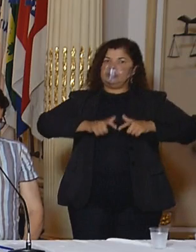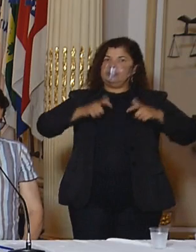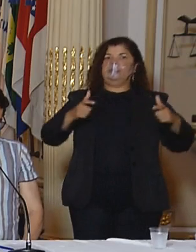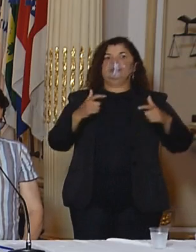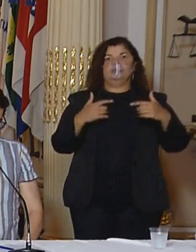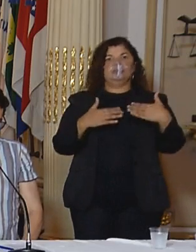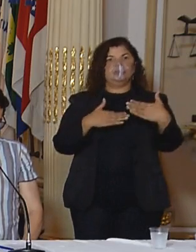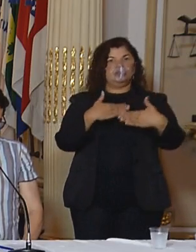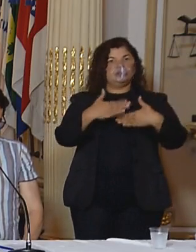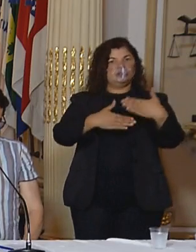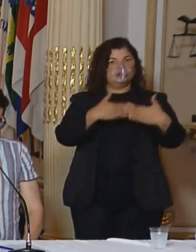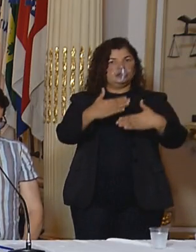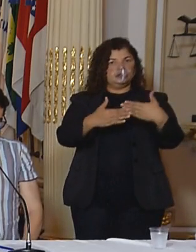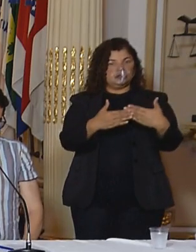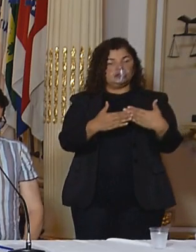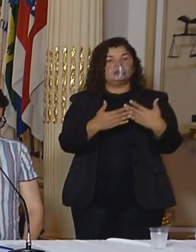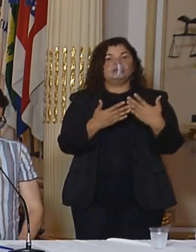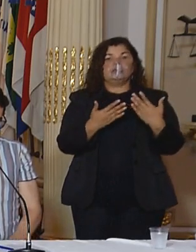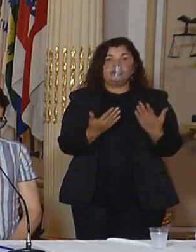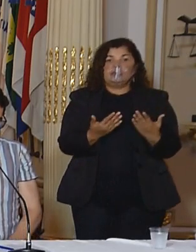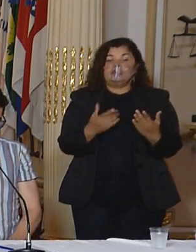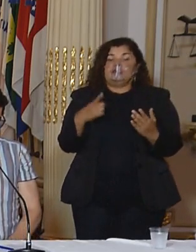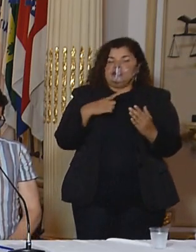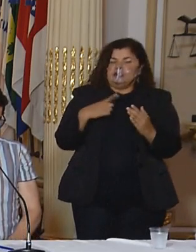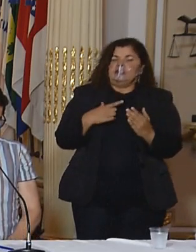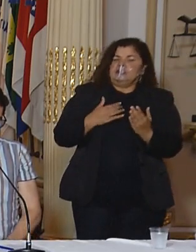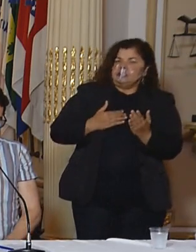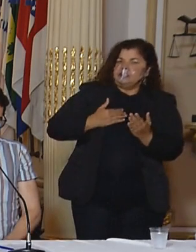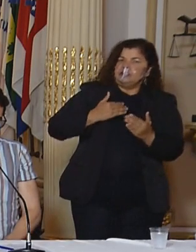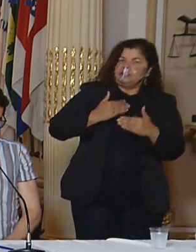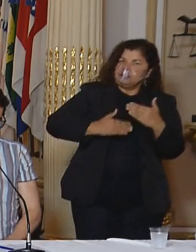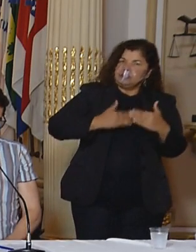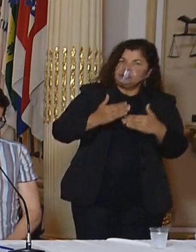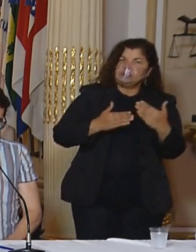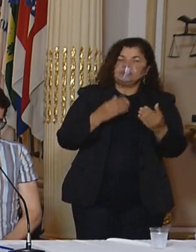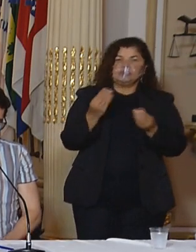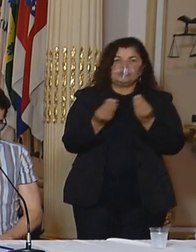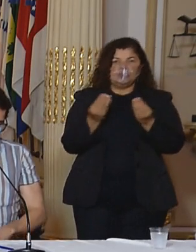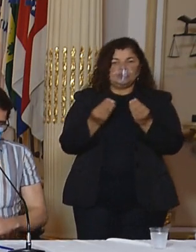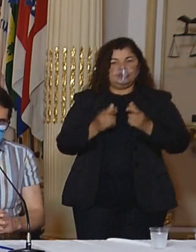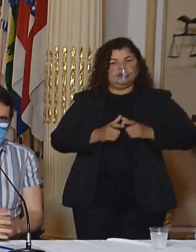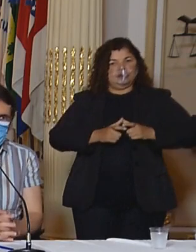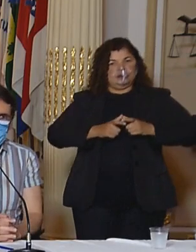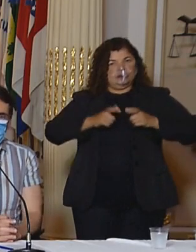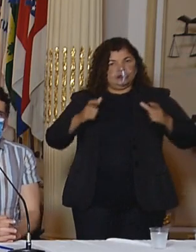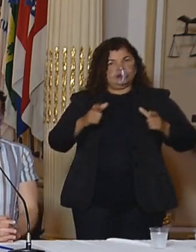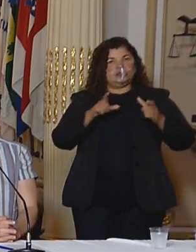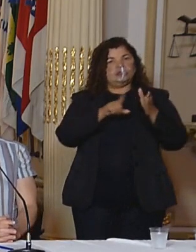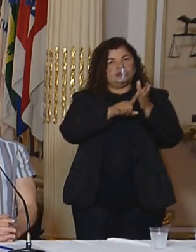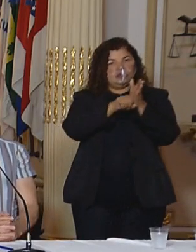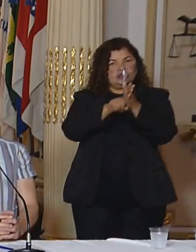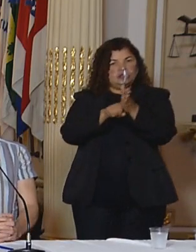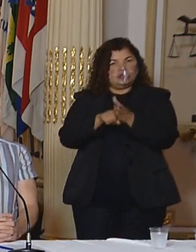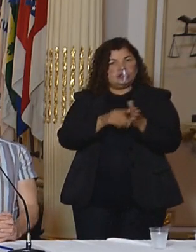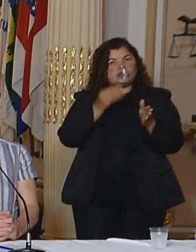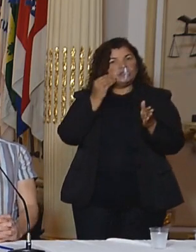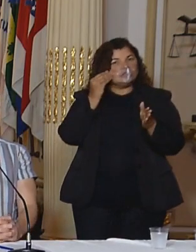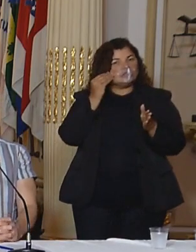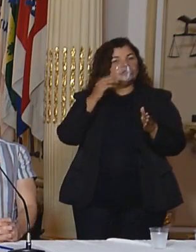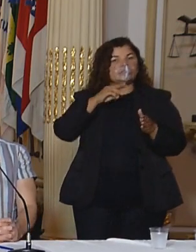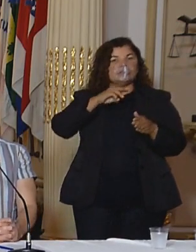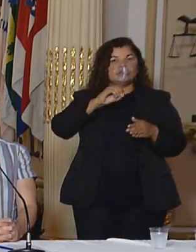processo. Então, há todo um processo voltado para ampliação da capacidade de testagem